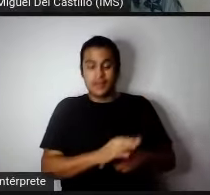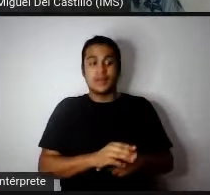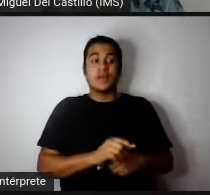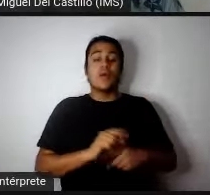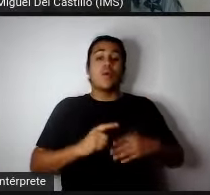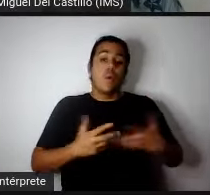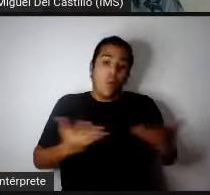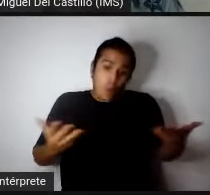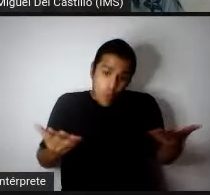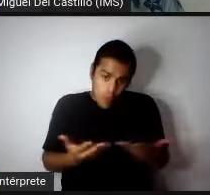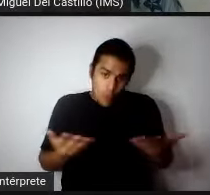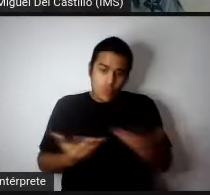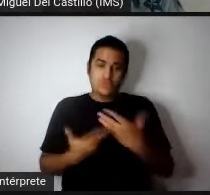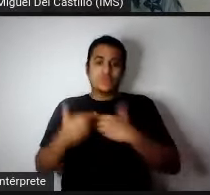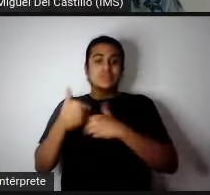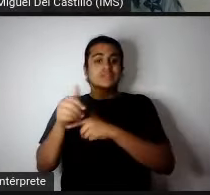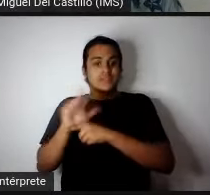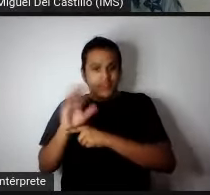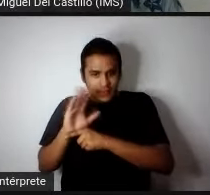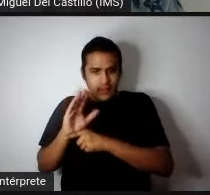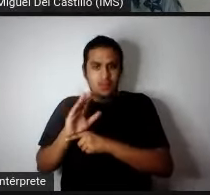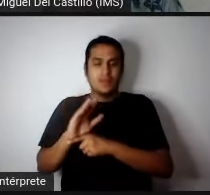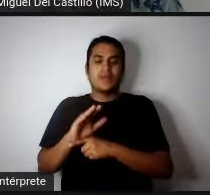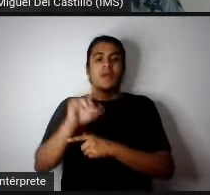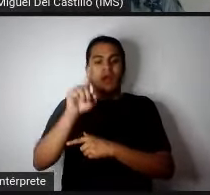dia é também